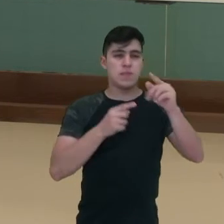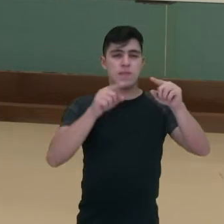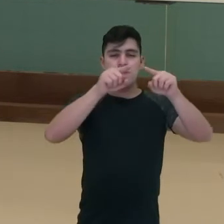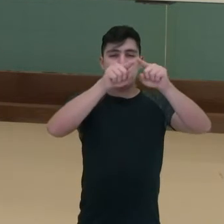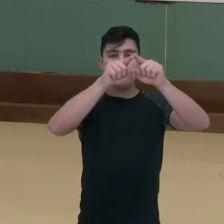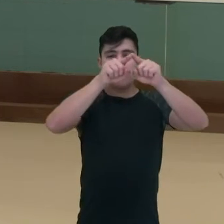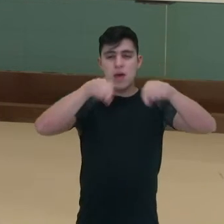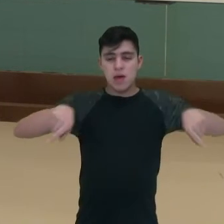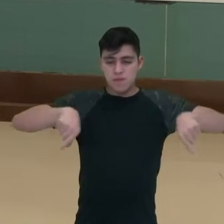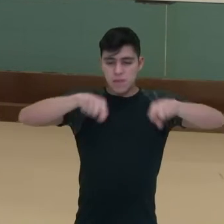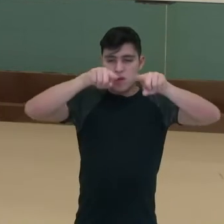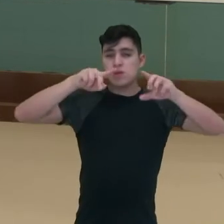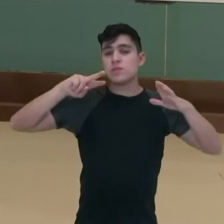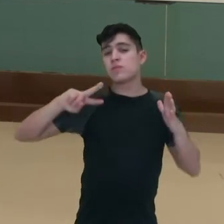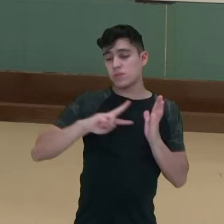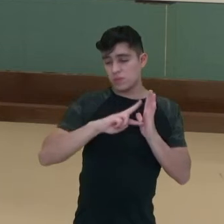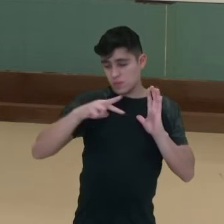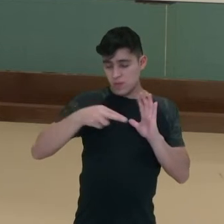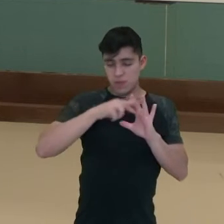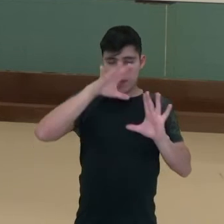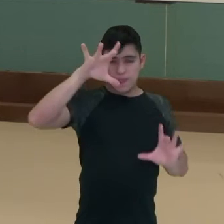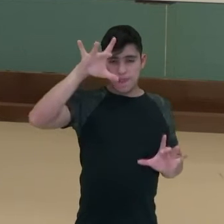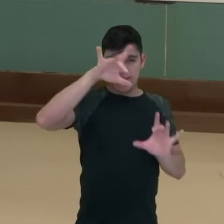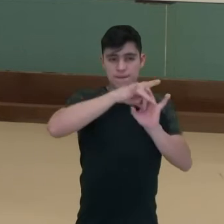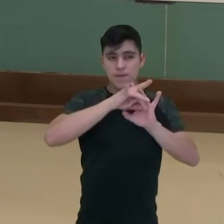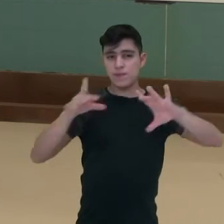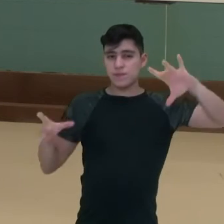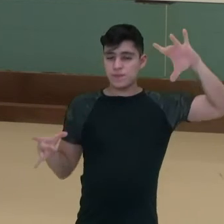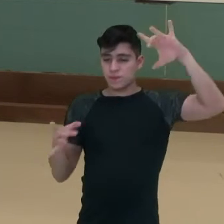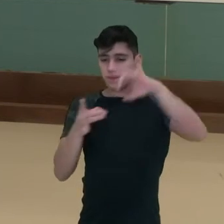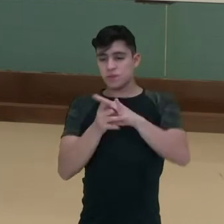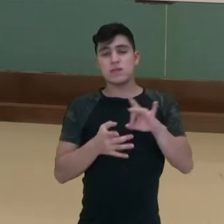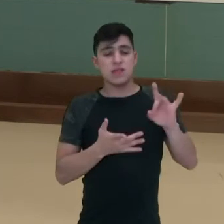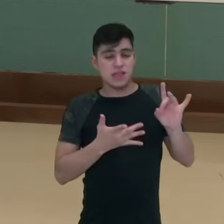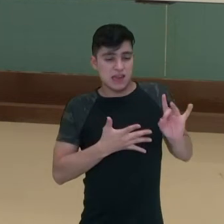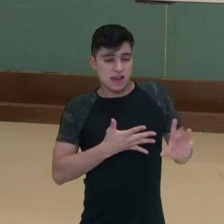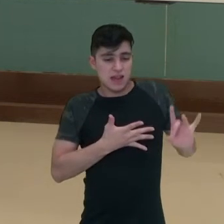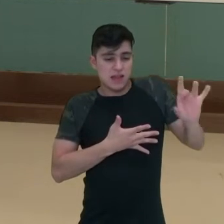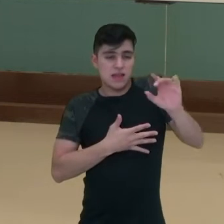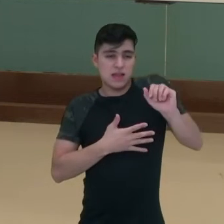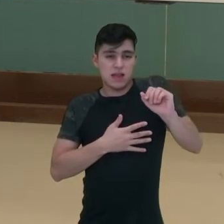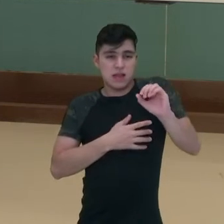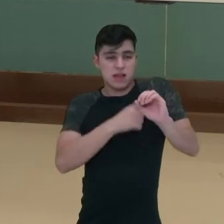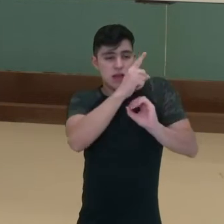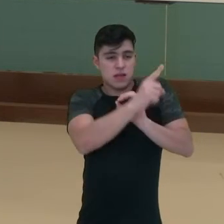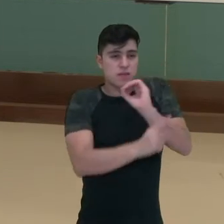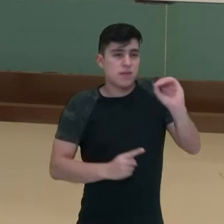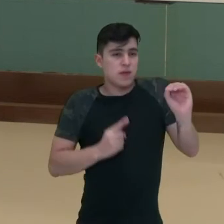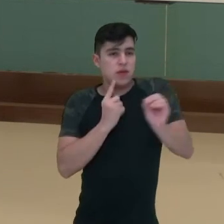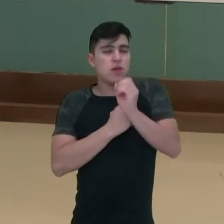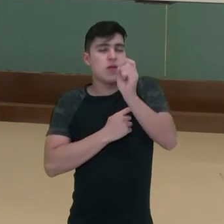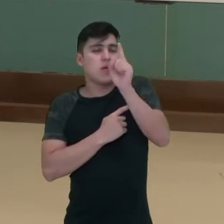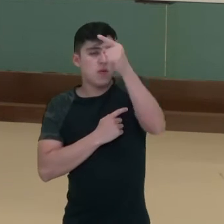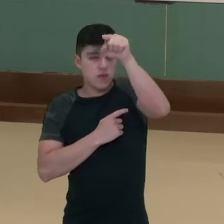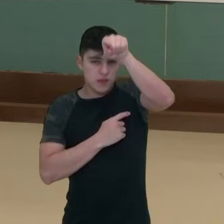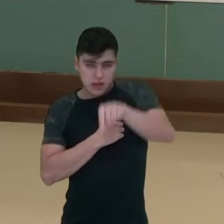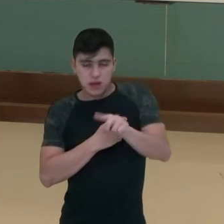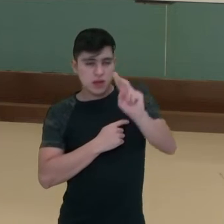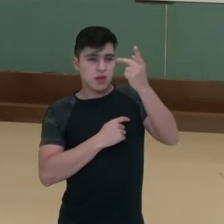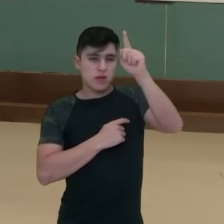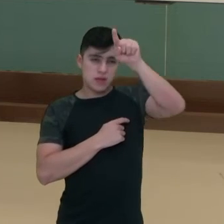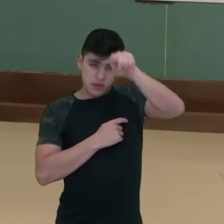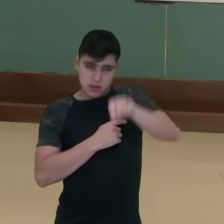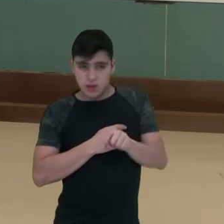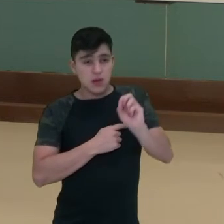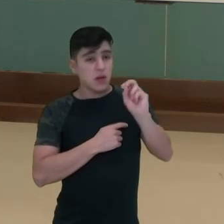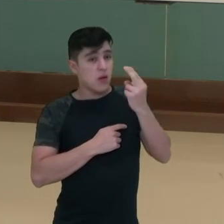que representam a ligação de cada átomo. Então, pode ser um traço, 2 traços